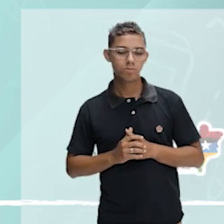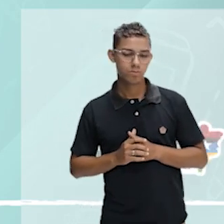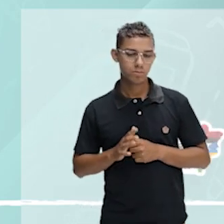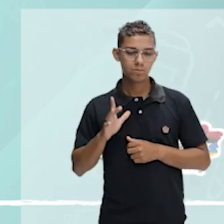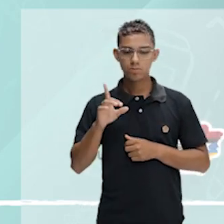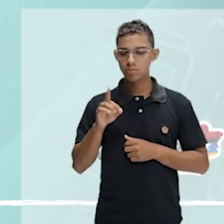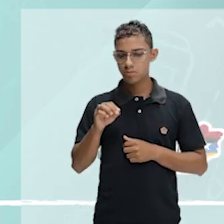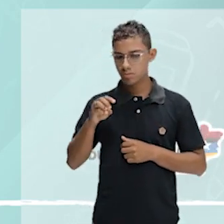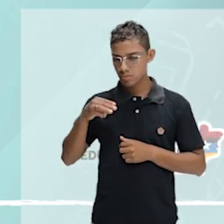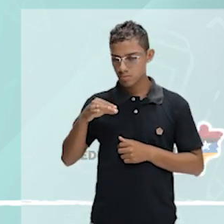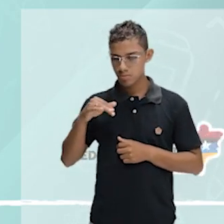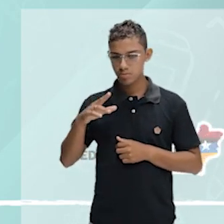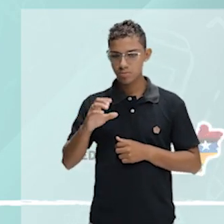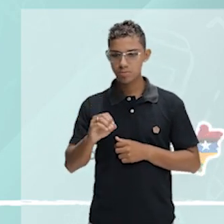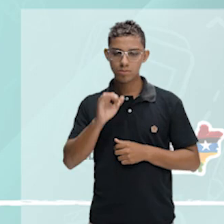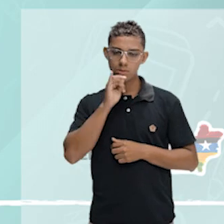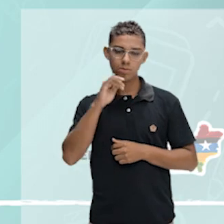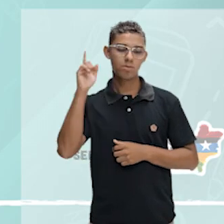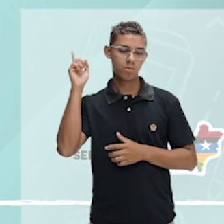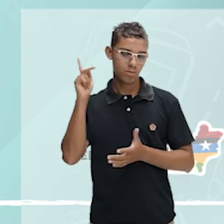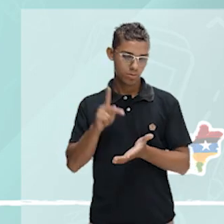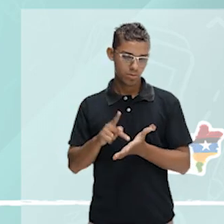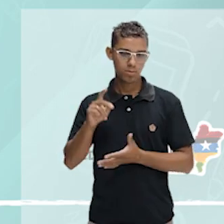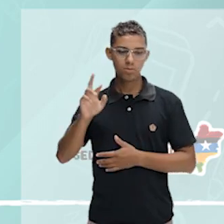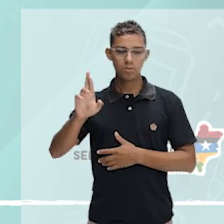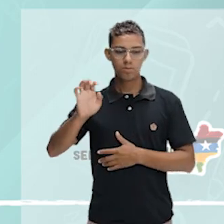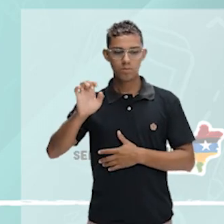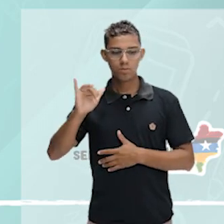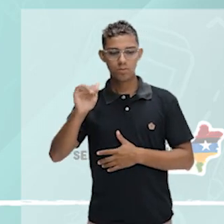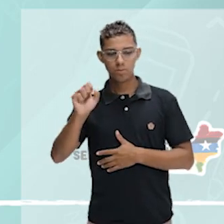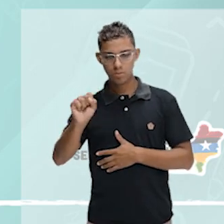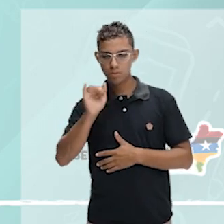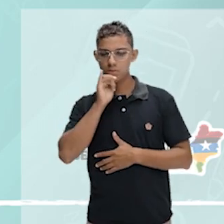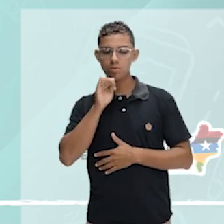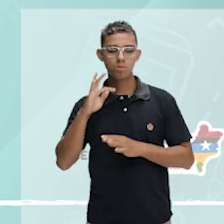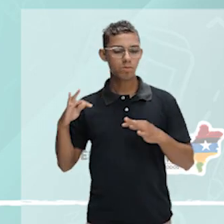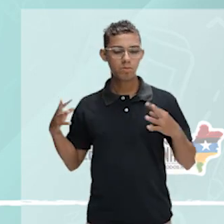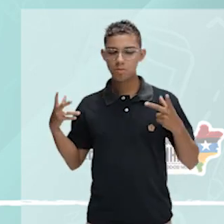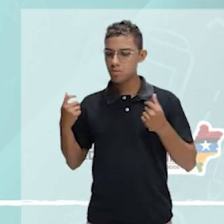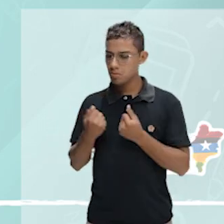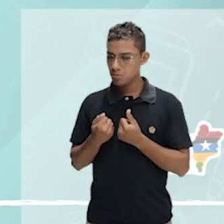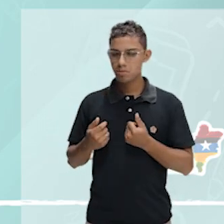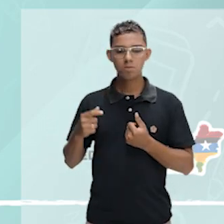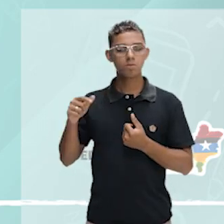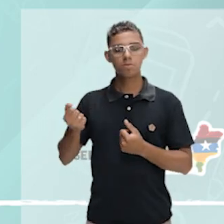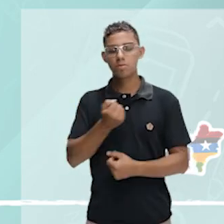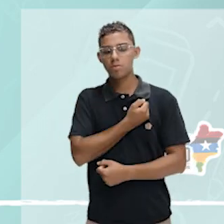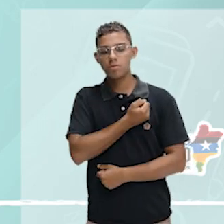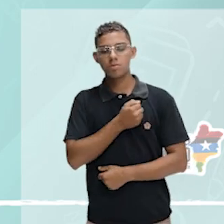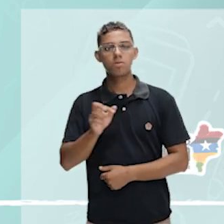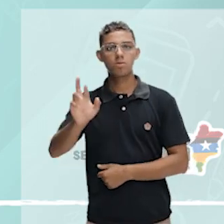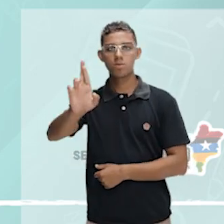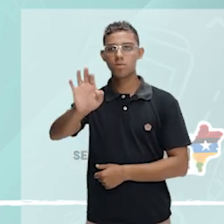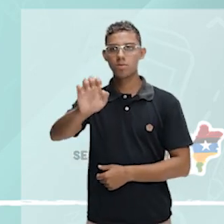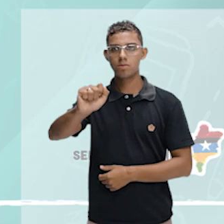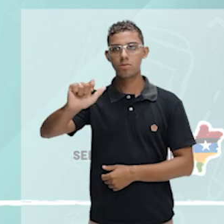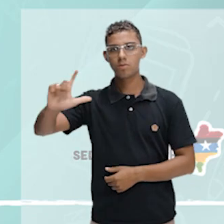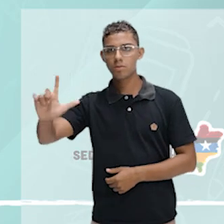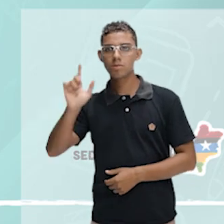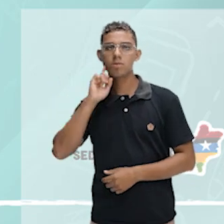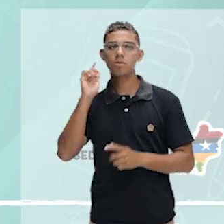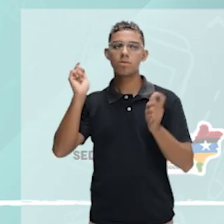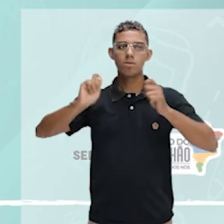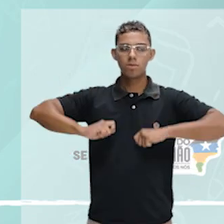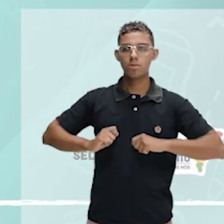domínio o domínio são os reais porque porque qualquer valor no eixo né em qualquer número real eu posso trabalhar com ele